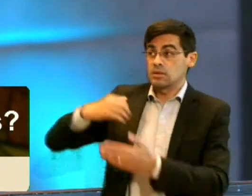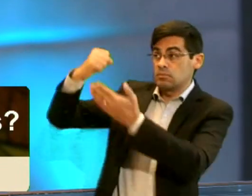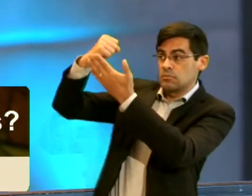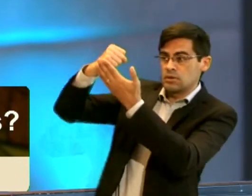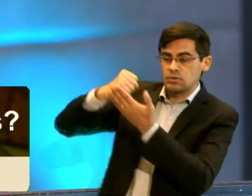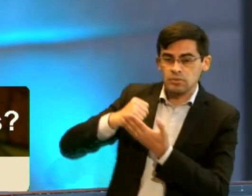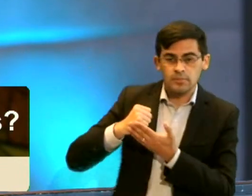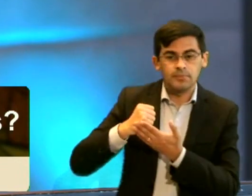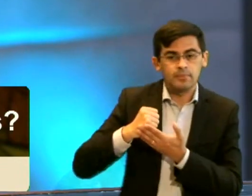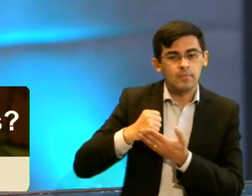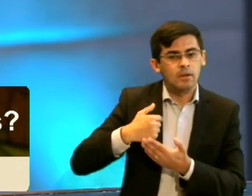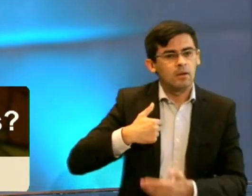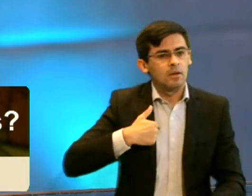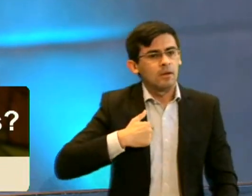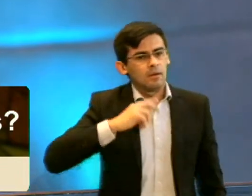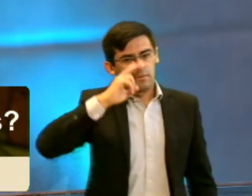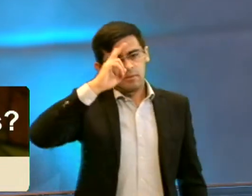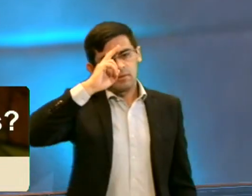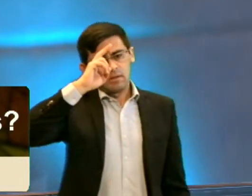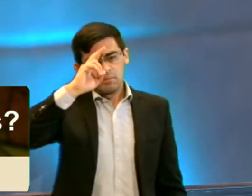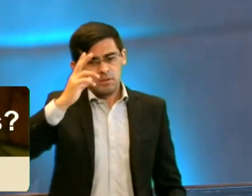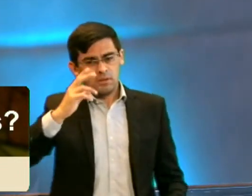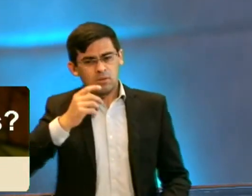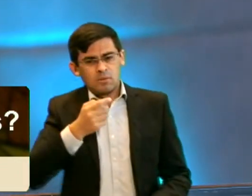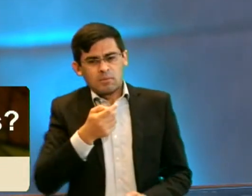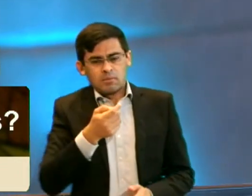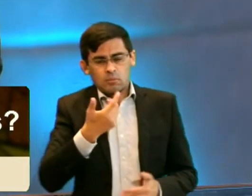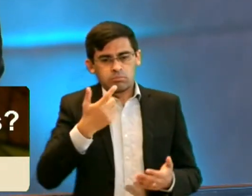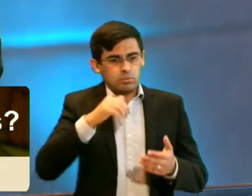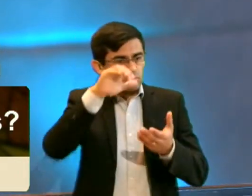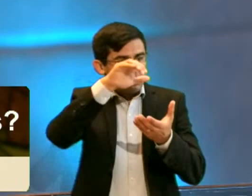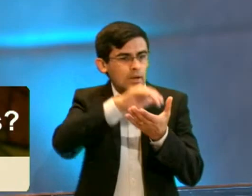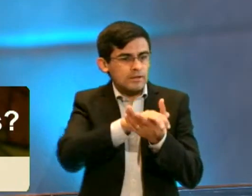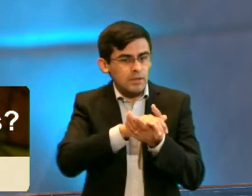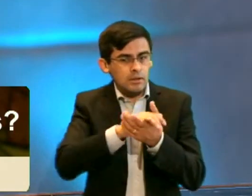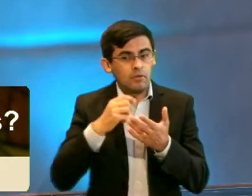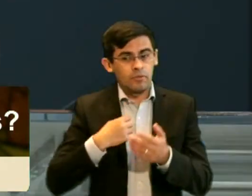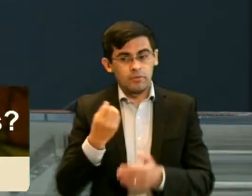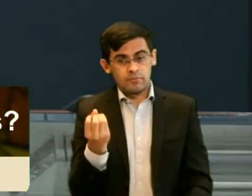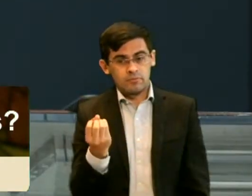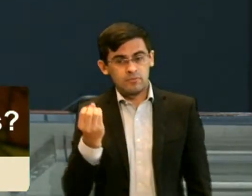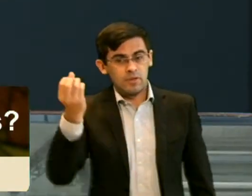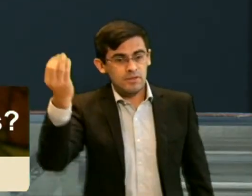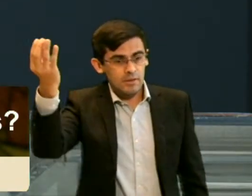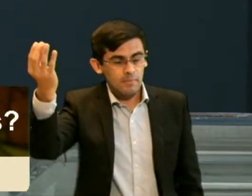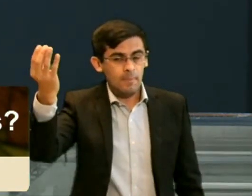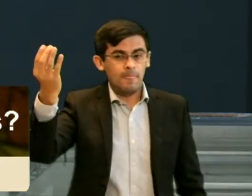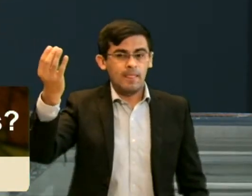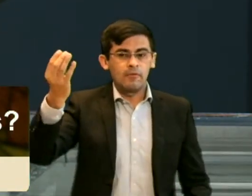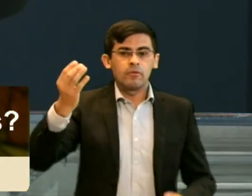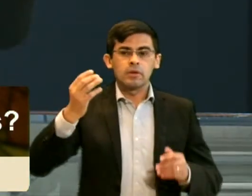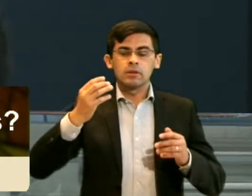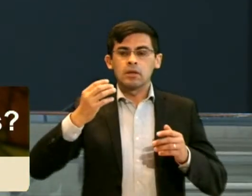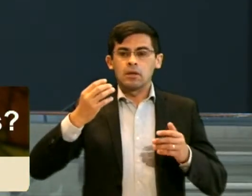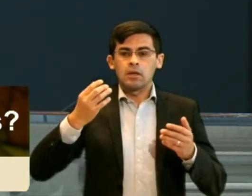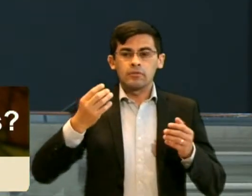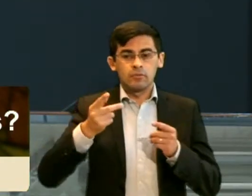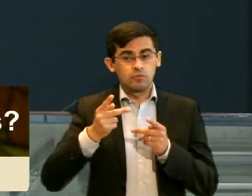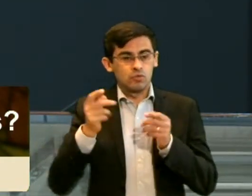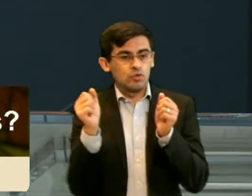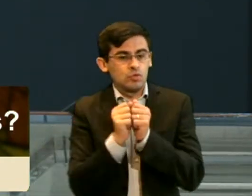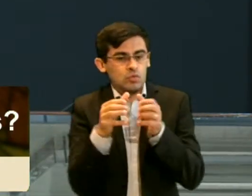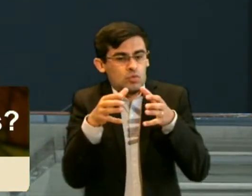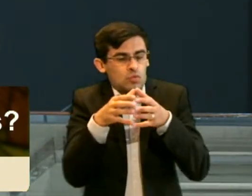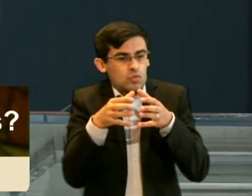Eu lembro, eu recém-casado, fiz uma viagem, ganhei uma viagem. Era para ministrar em Israel, nos pontos turísticos,